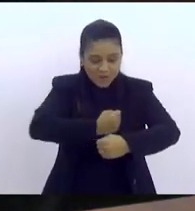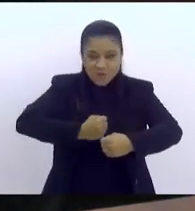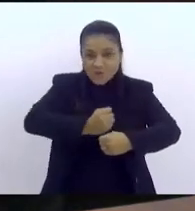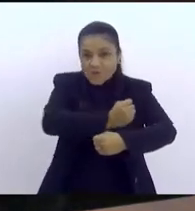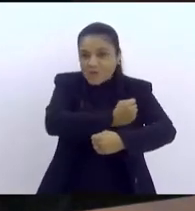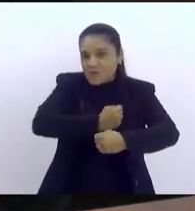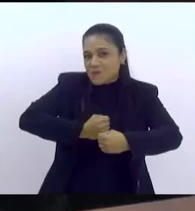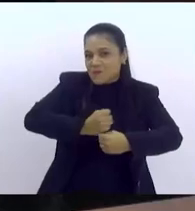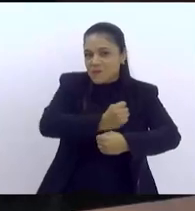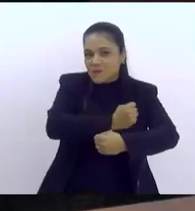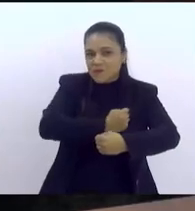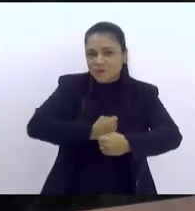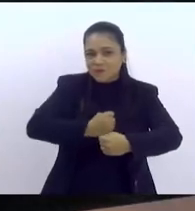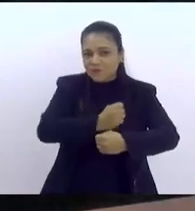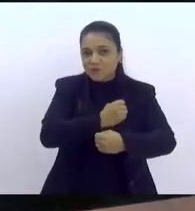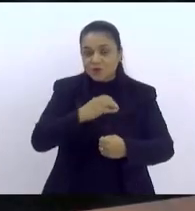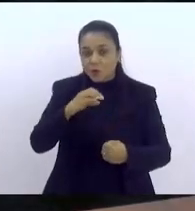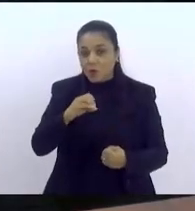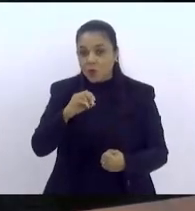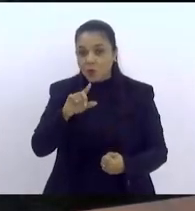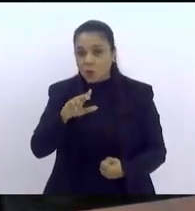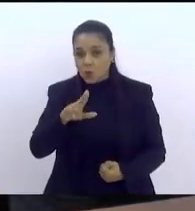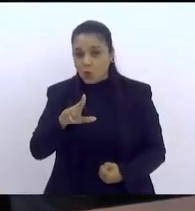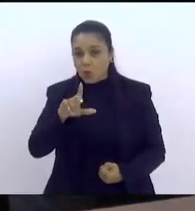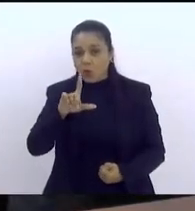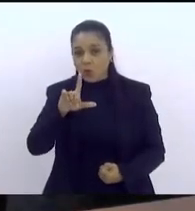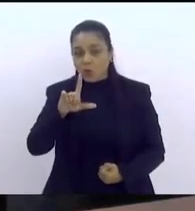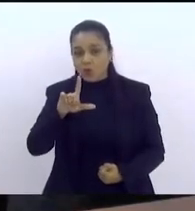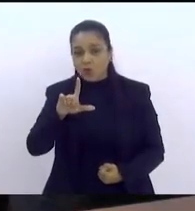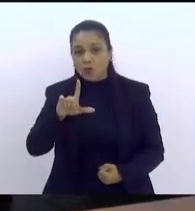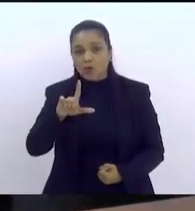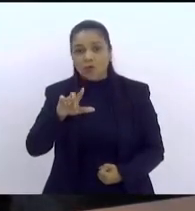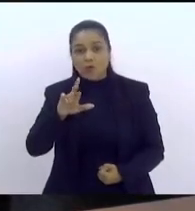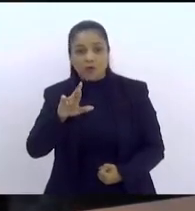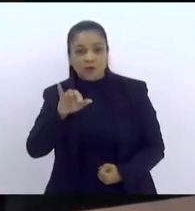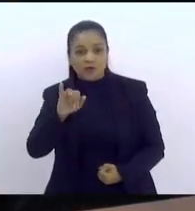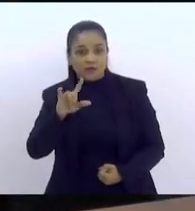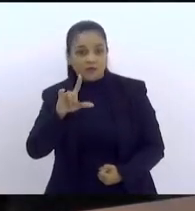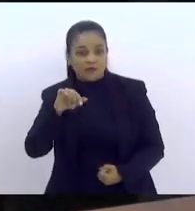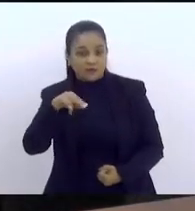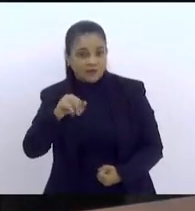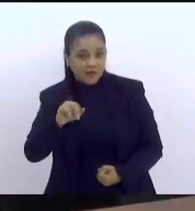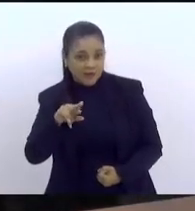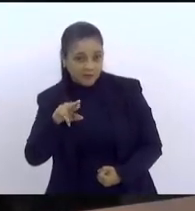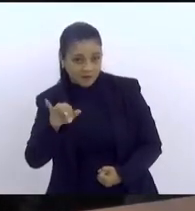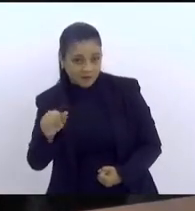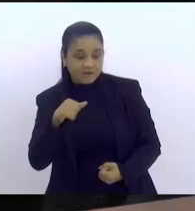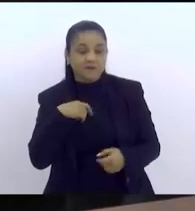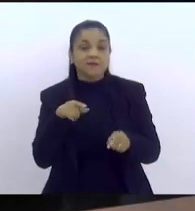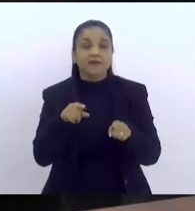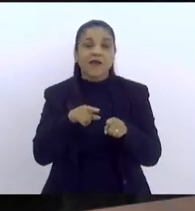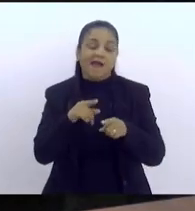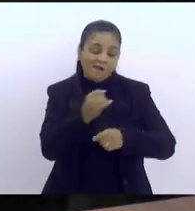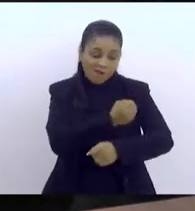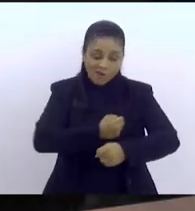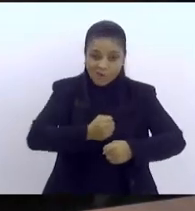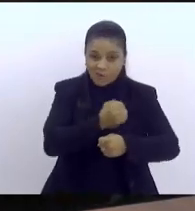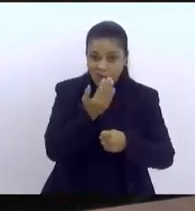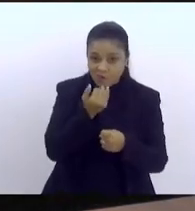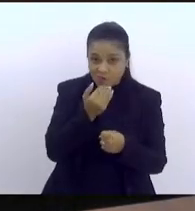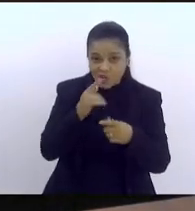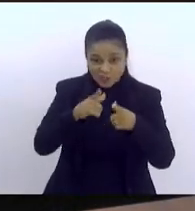para a culinária, hoje a comida japonesa faz parte dos